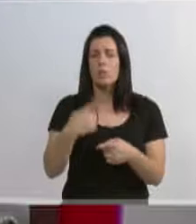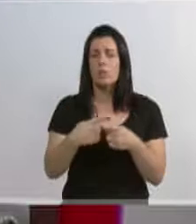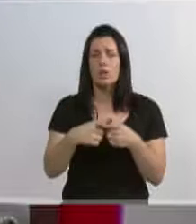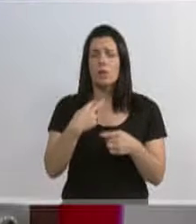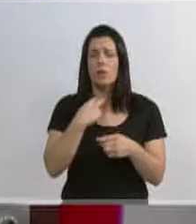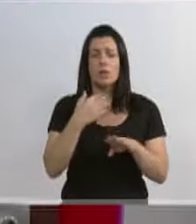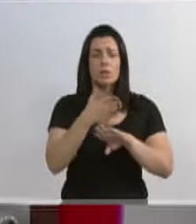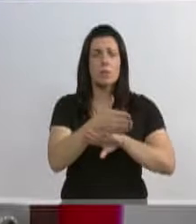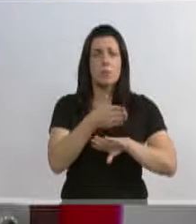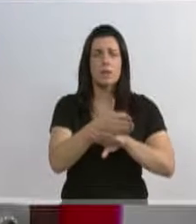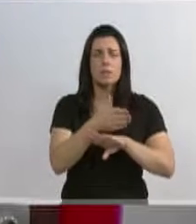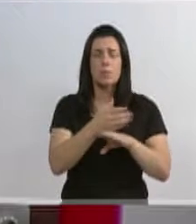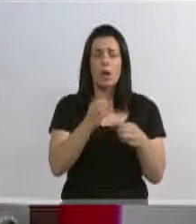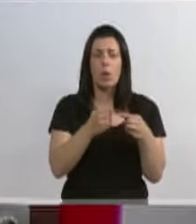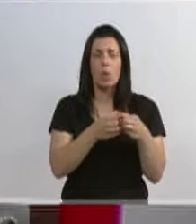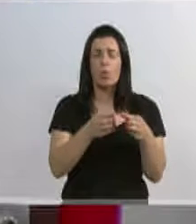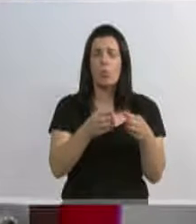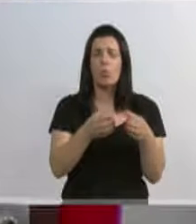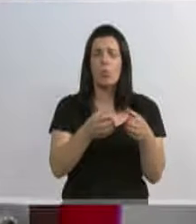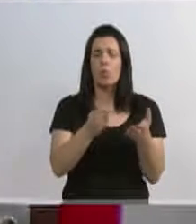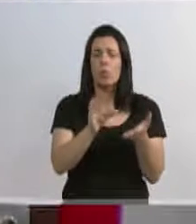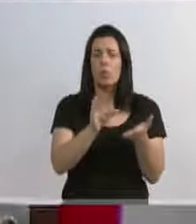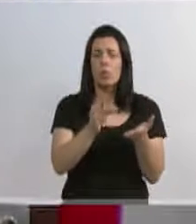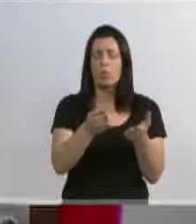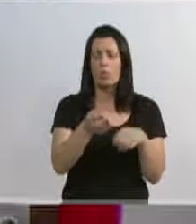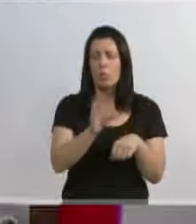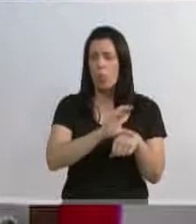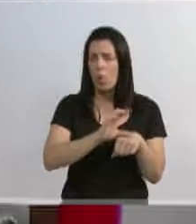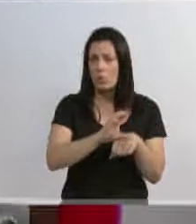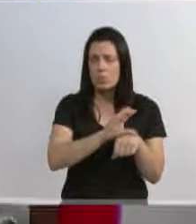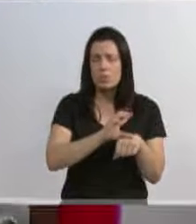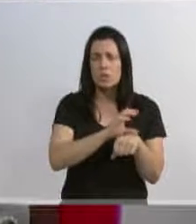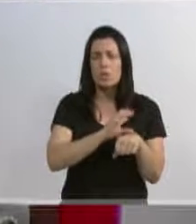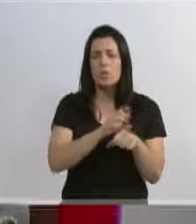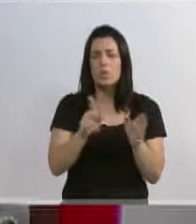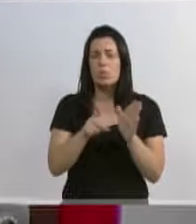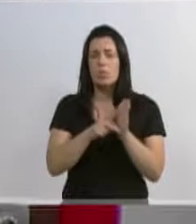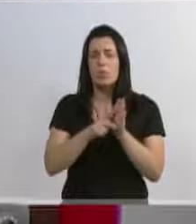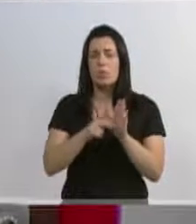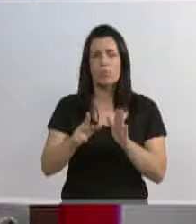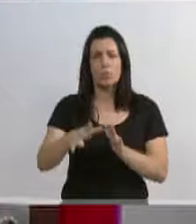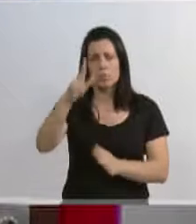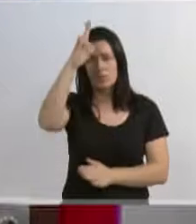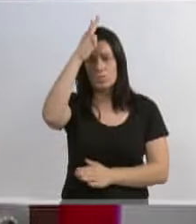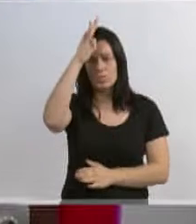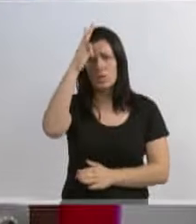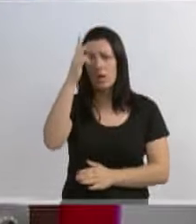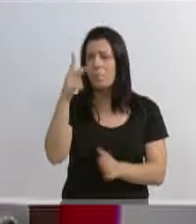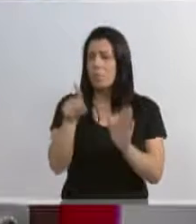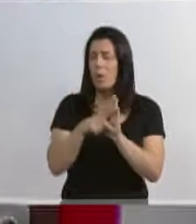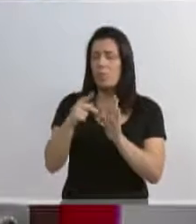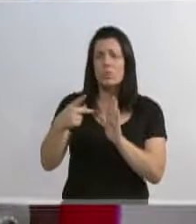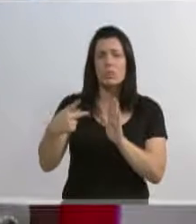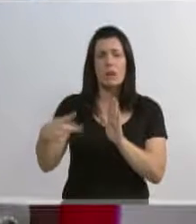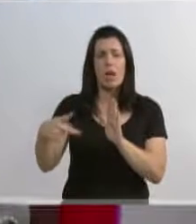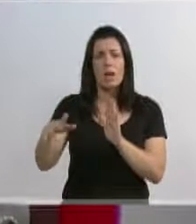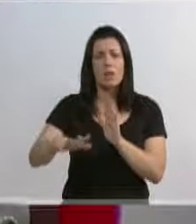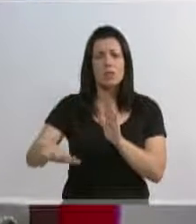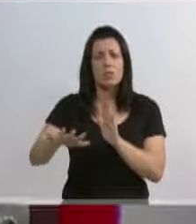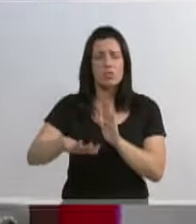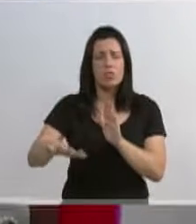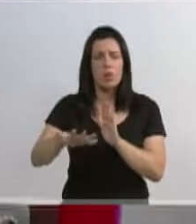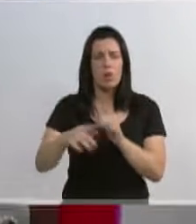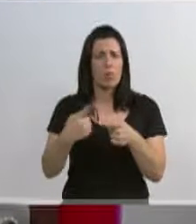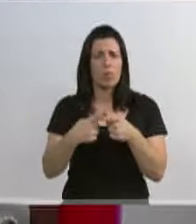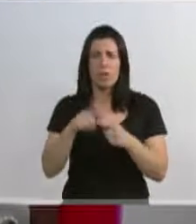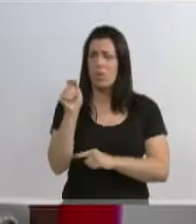parte de um conselho, já que é o Conselho de Desenvolvimento do Distrito da Vila Itopava, é um conselho daquela região, o porquê que as associações de moradores